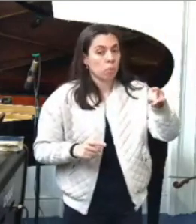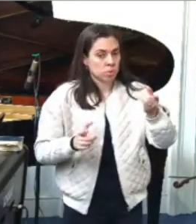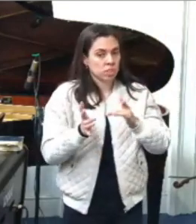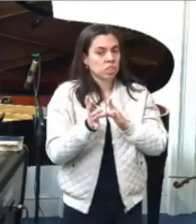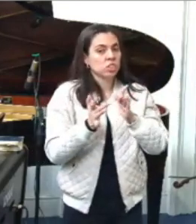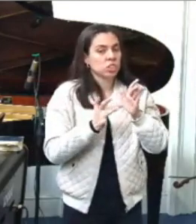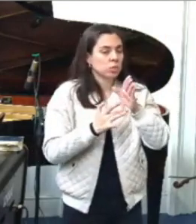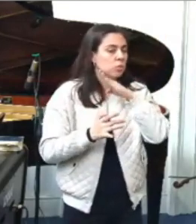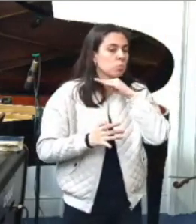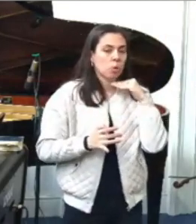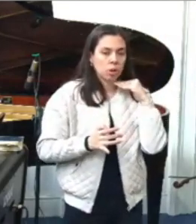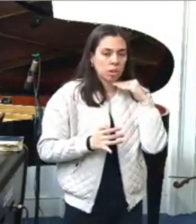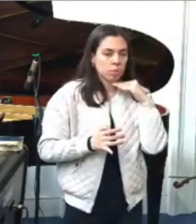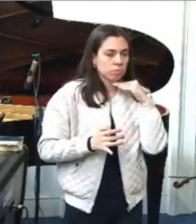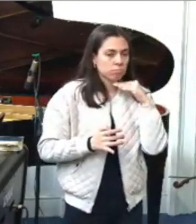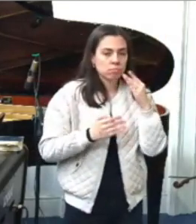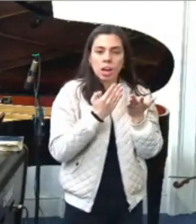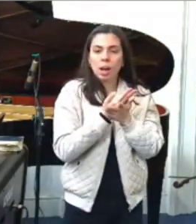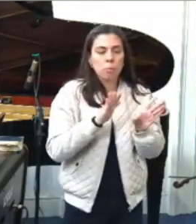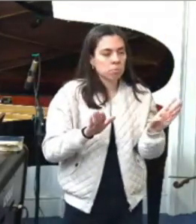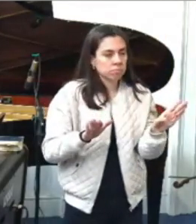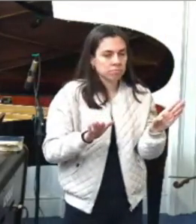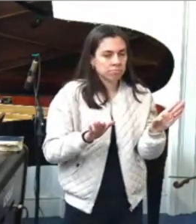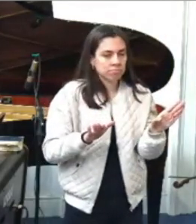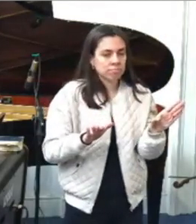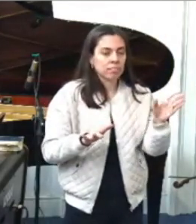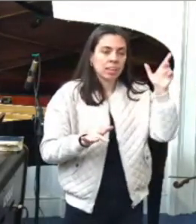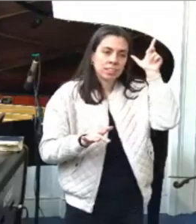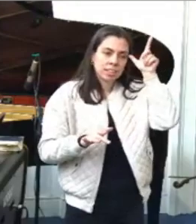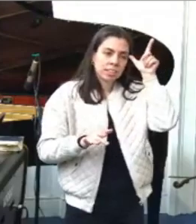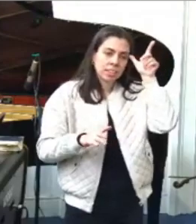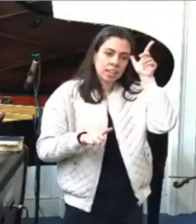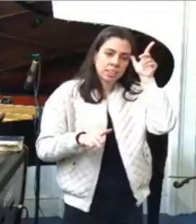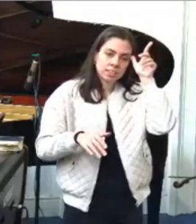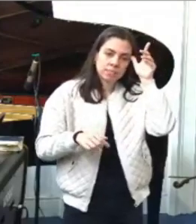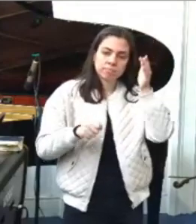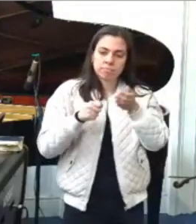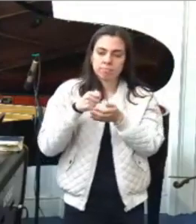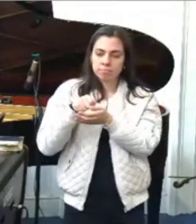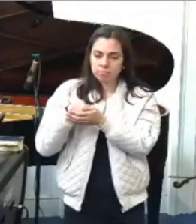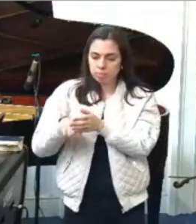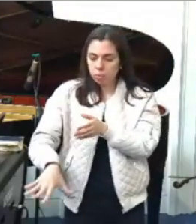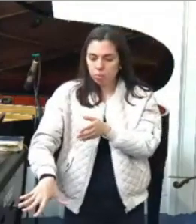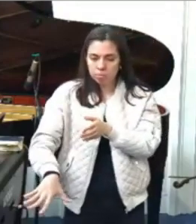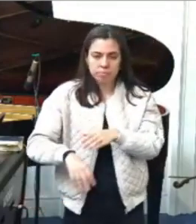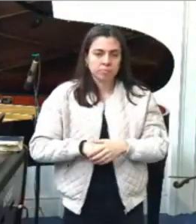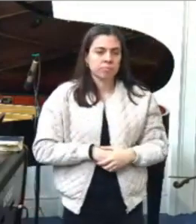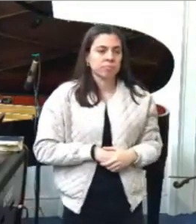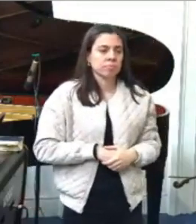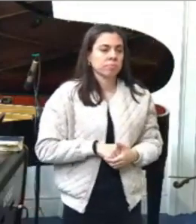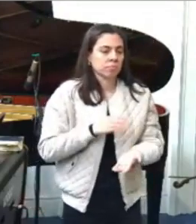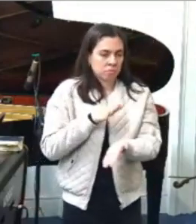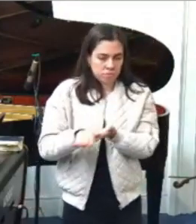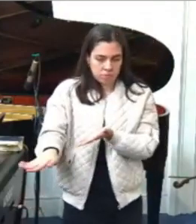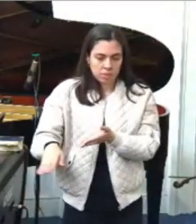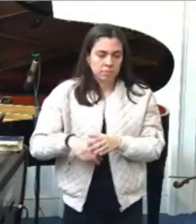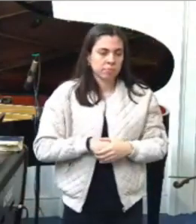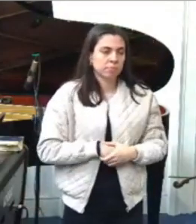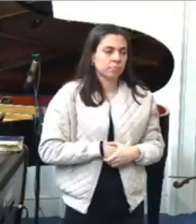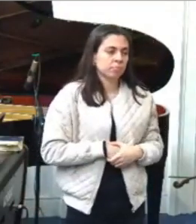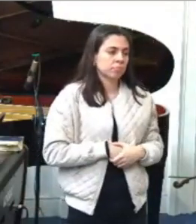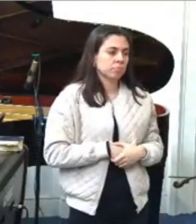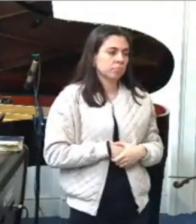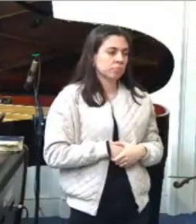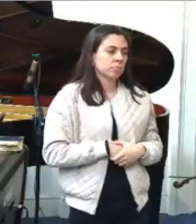coloca na posição de um advogado do seu povo, à direita do nosso Senhor, Satanás, que é o acusador,